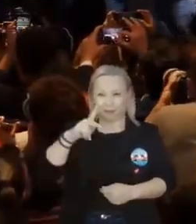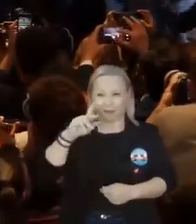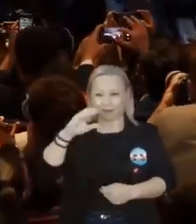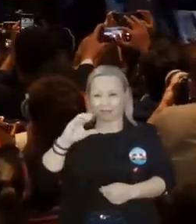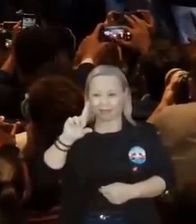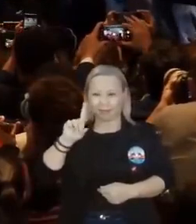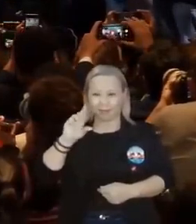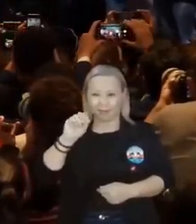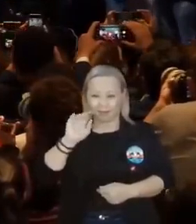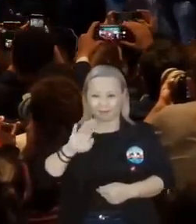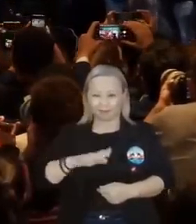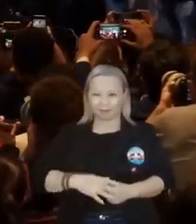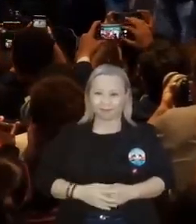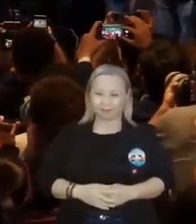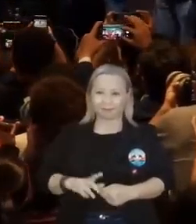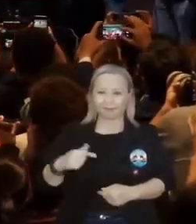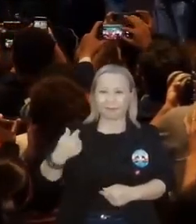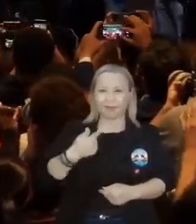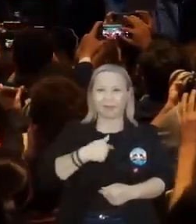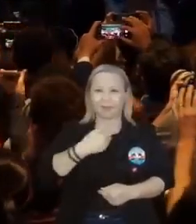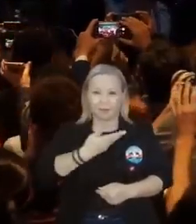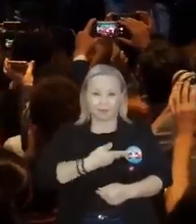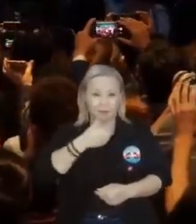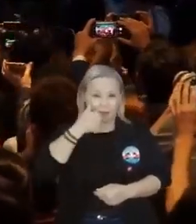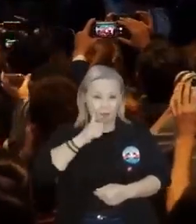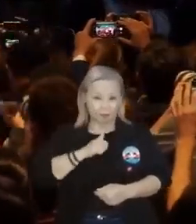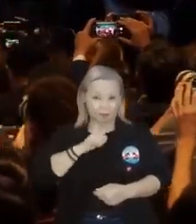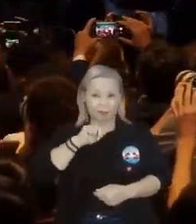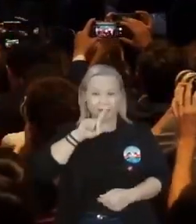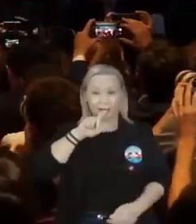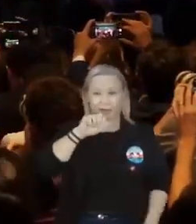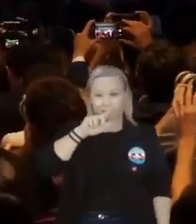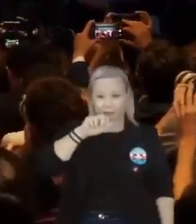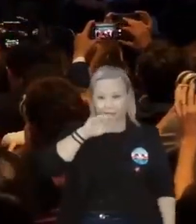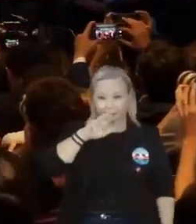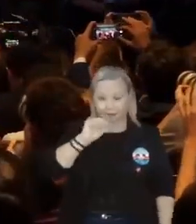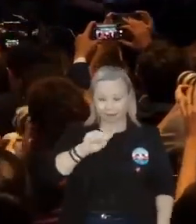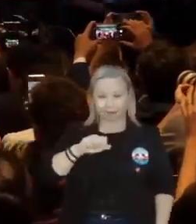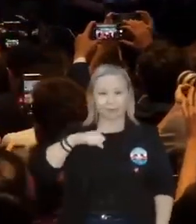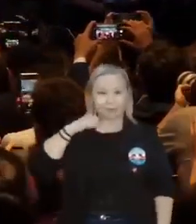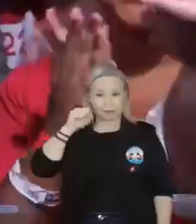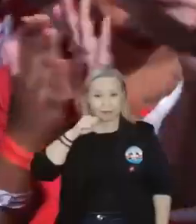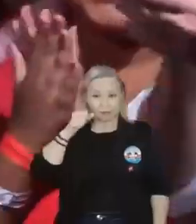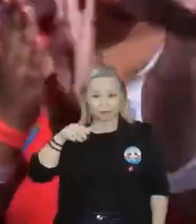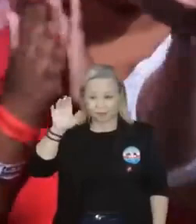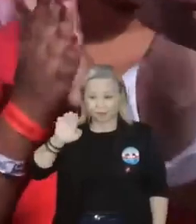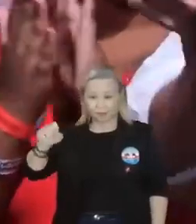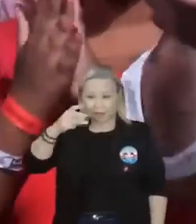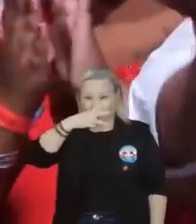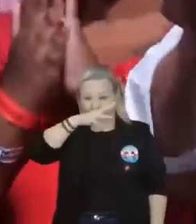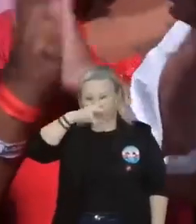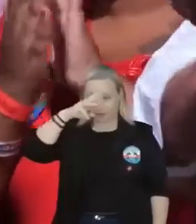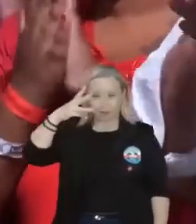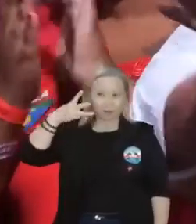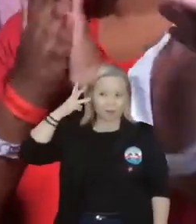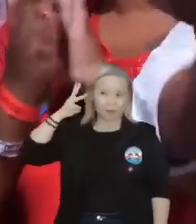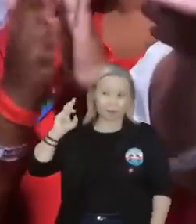A nossa companheira Lisiane, a nossa querida senadora do estado do Maranhão, que me ajudou muito.